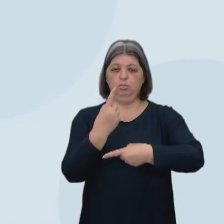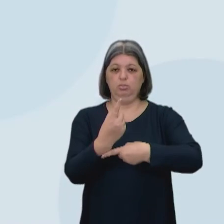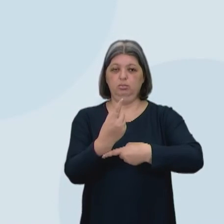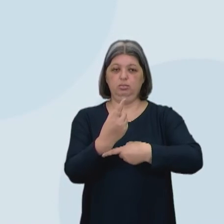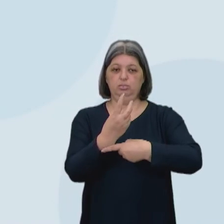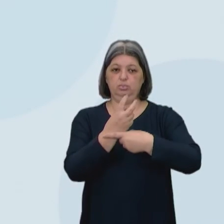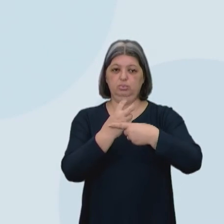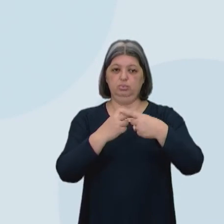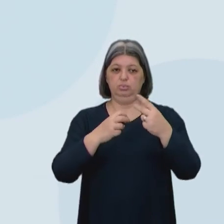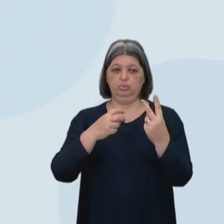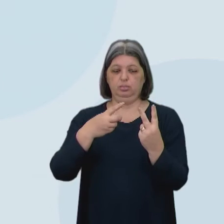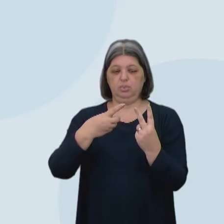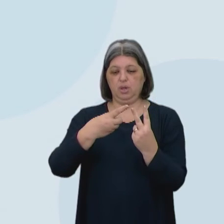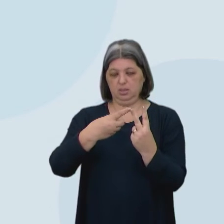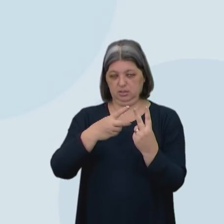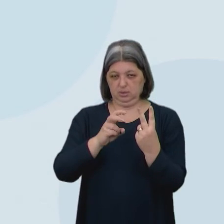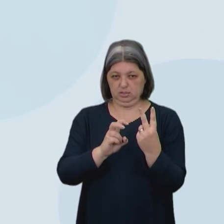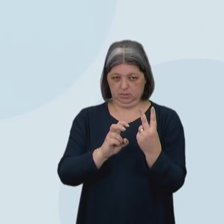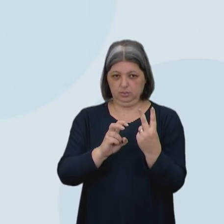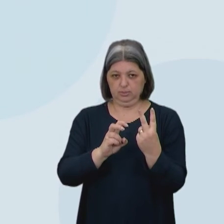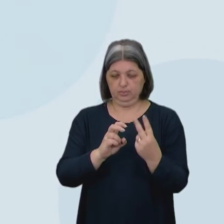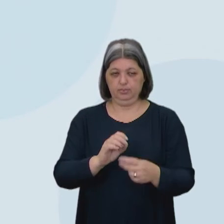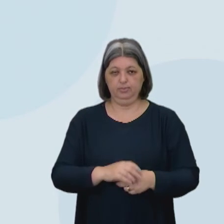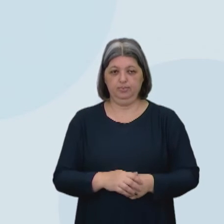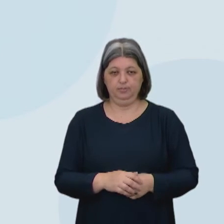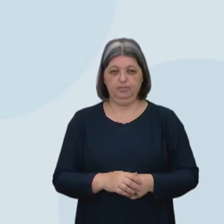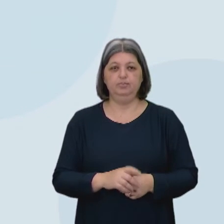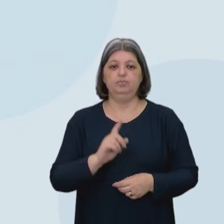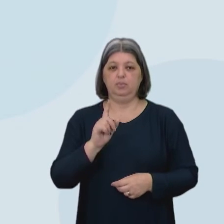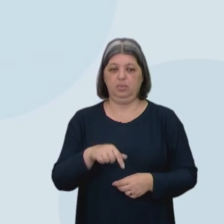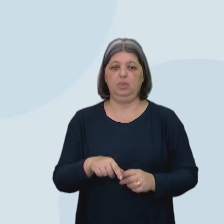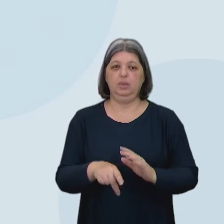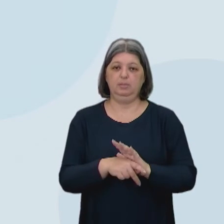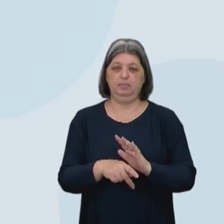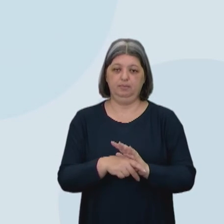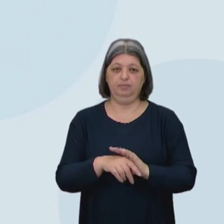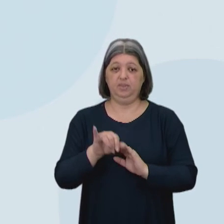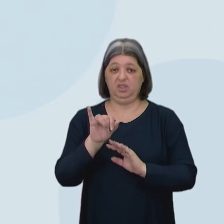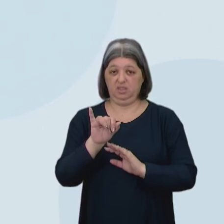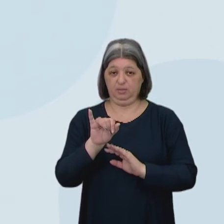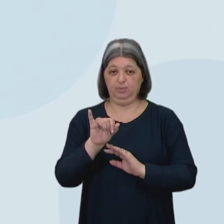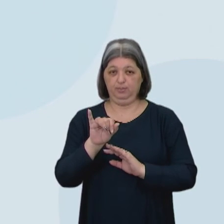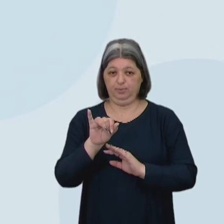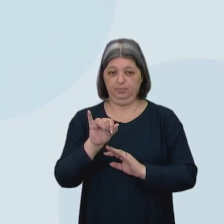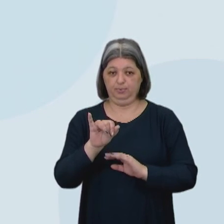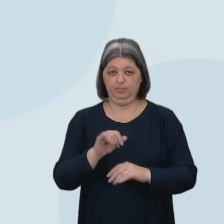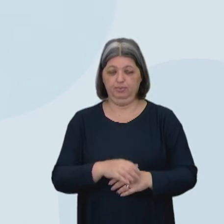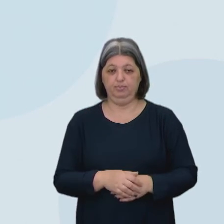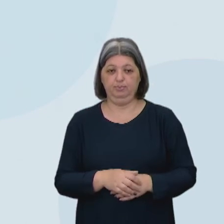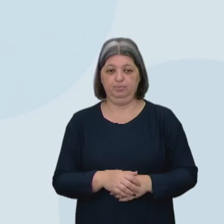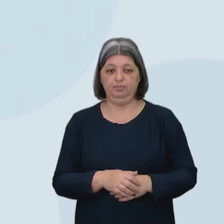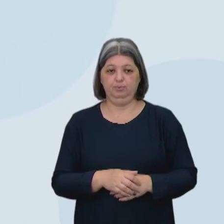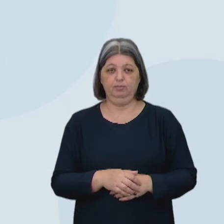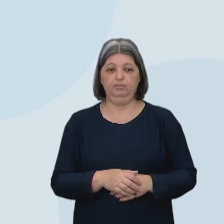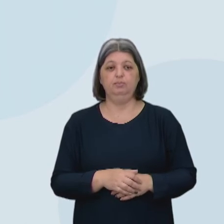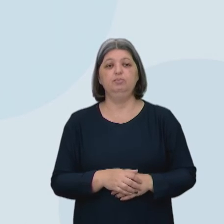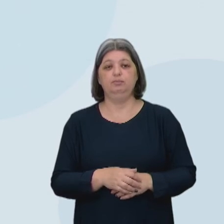na calculadora e não vai dar exato. Esse aqui é o irracional. Então, o número 1 vai estar lá na alternativa, tá